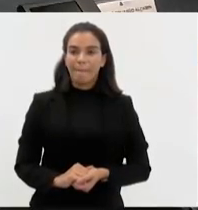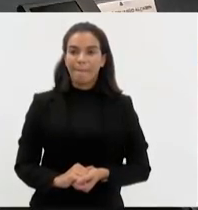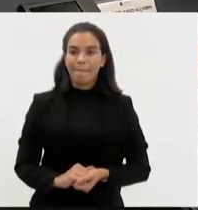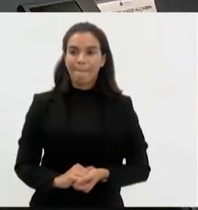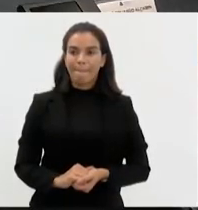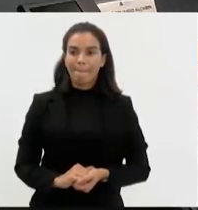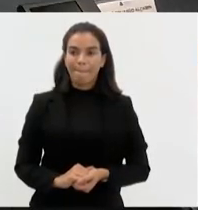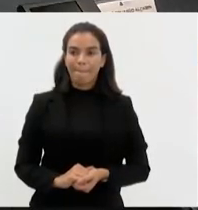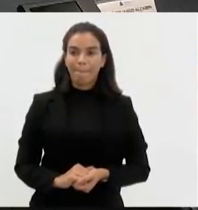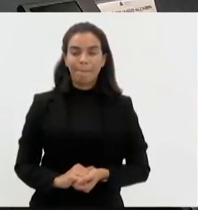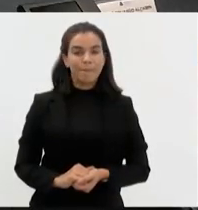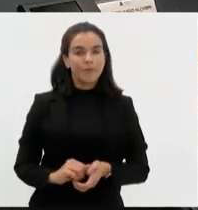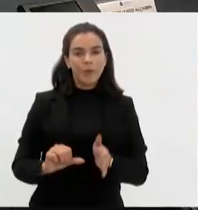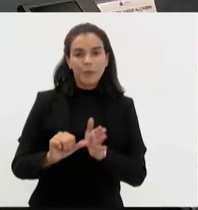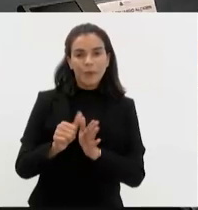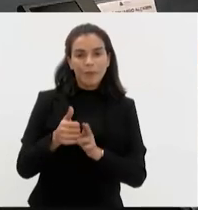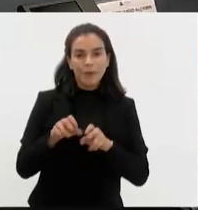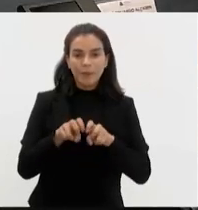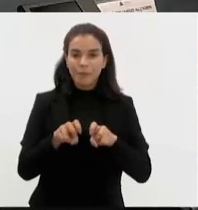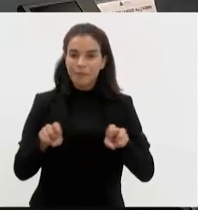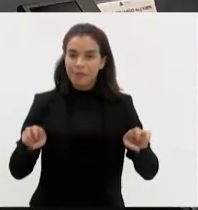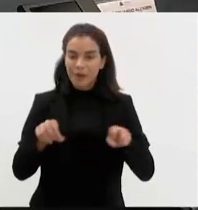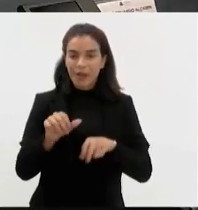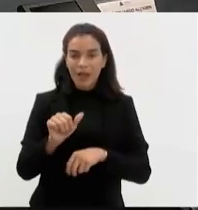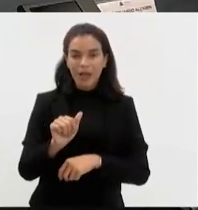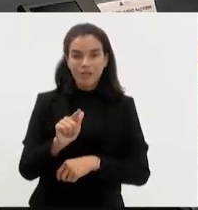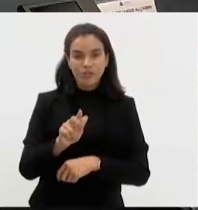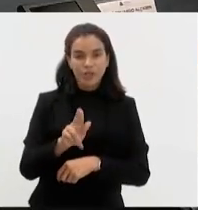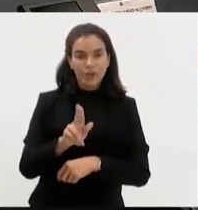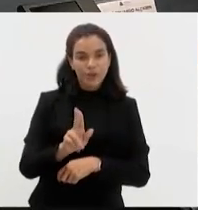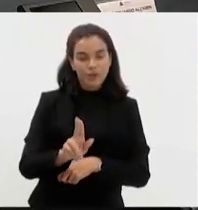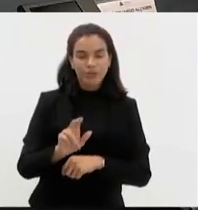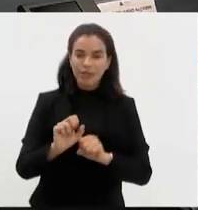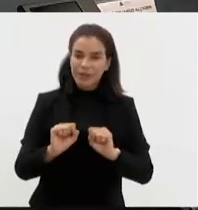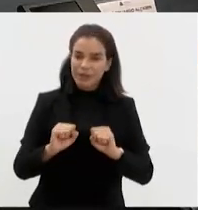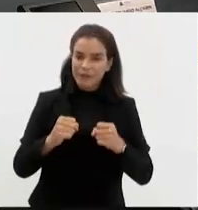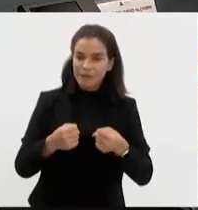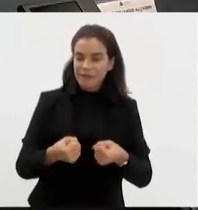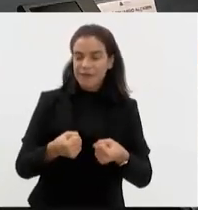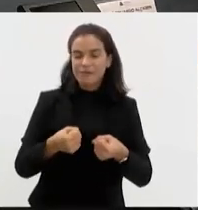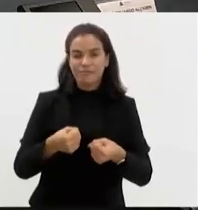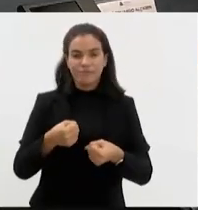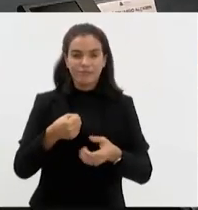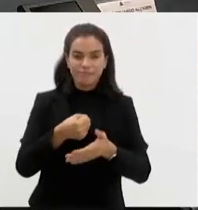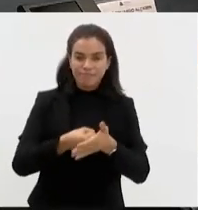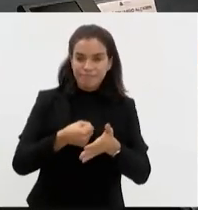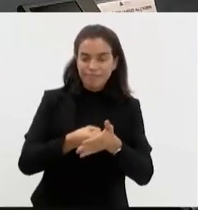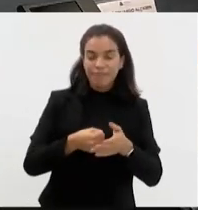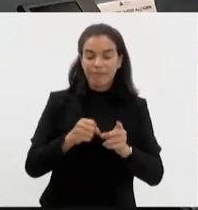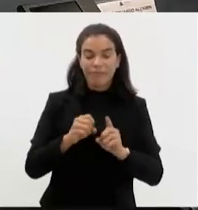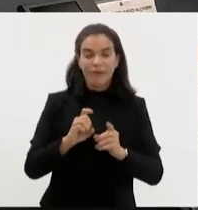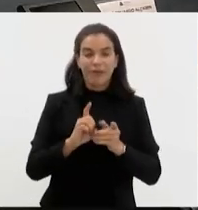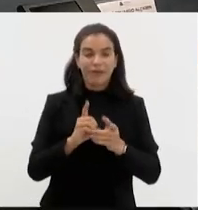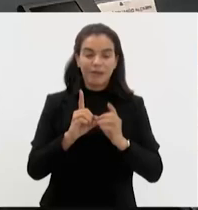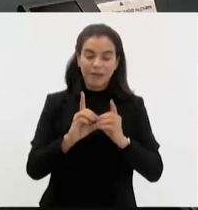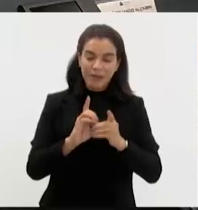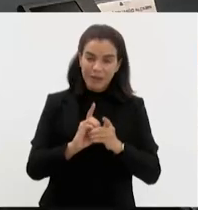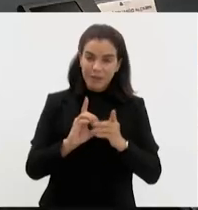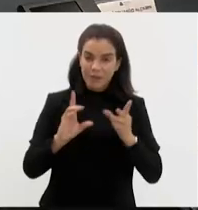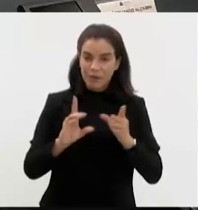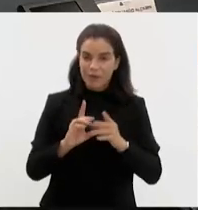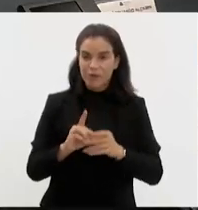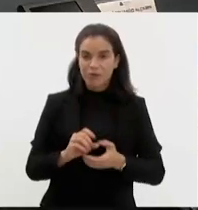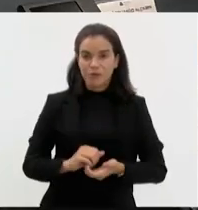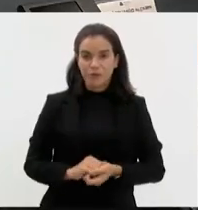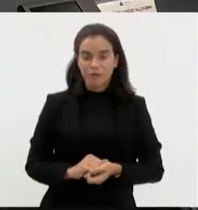o primeiro painel tem como tema Agu e a justiça eleitoral em defesa da Democracia tem como objetivo discorrer sobre as ações de